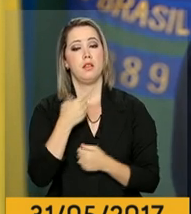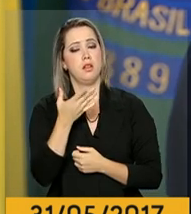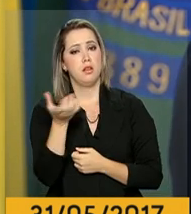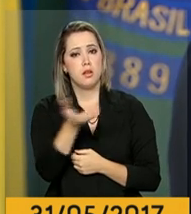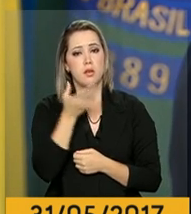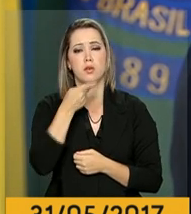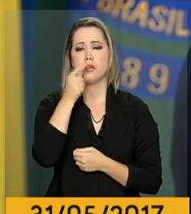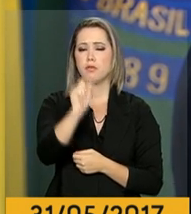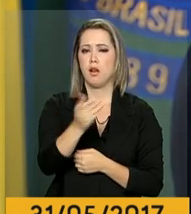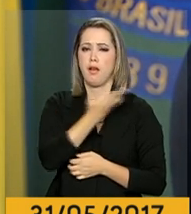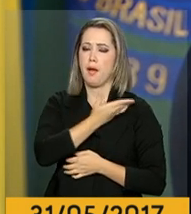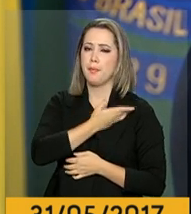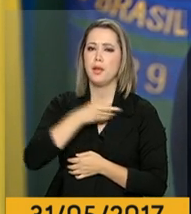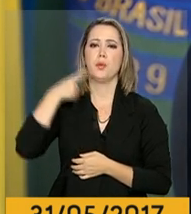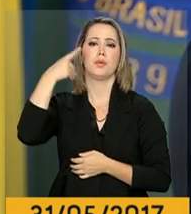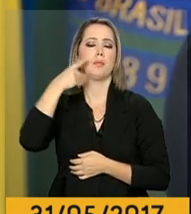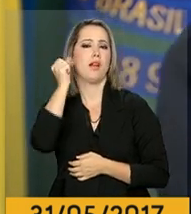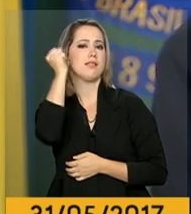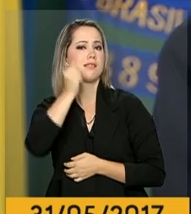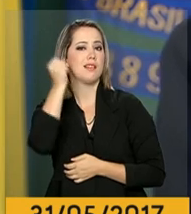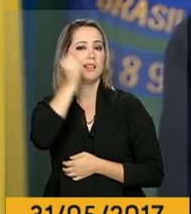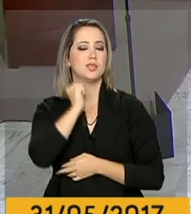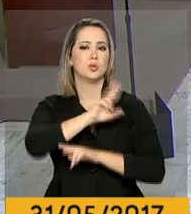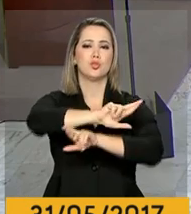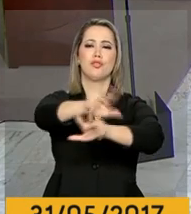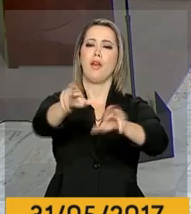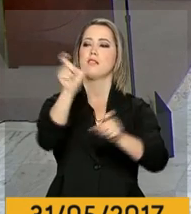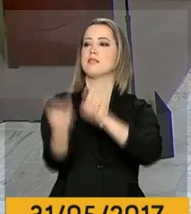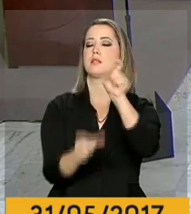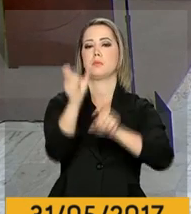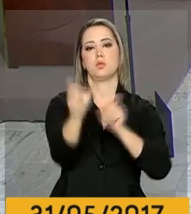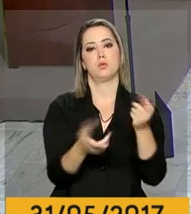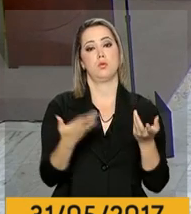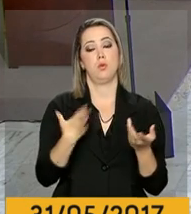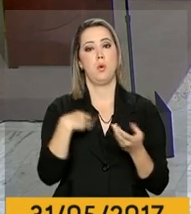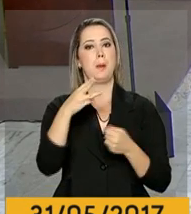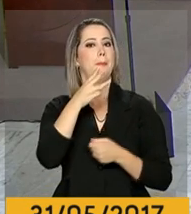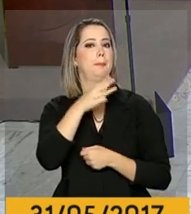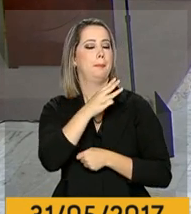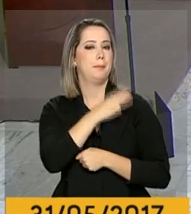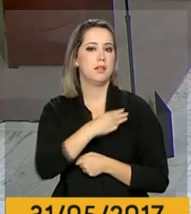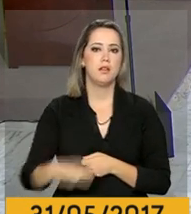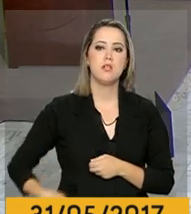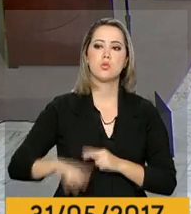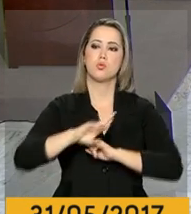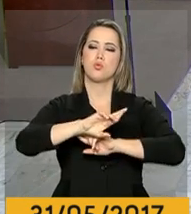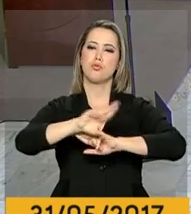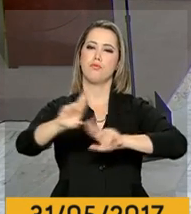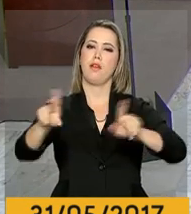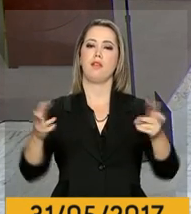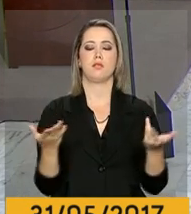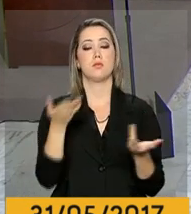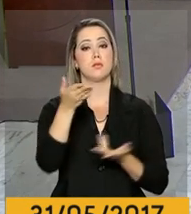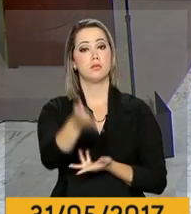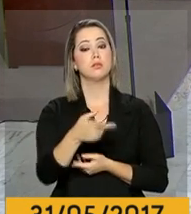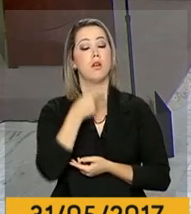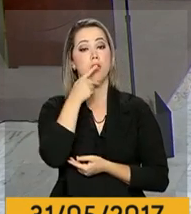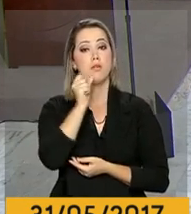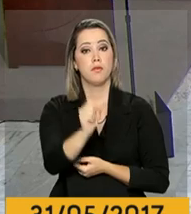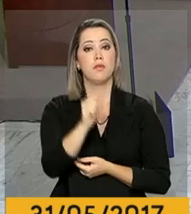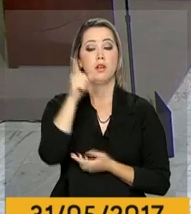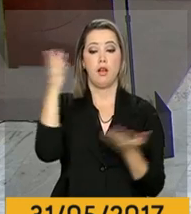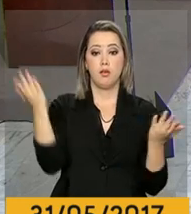colegas advogados, professores, membros dos tribunais superiores, ministros, eu quero fazer um registro